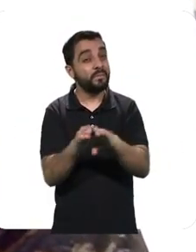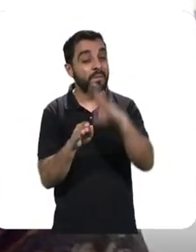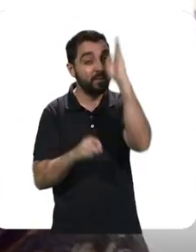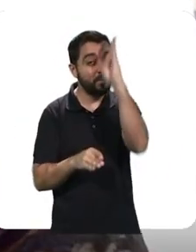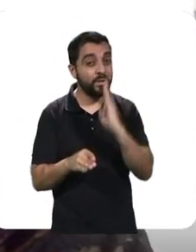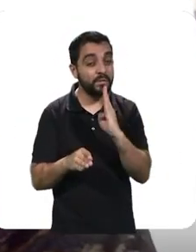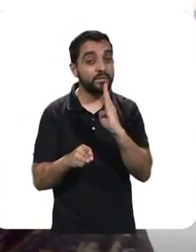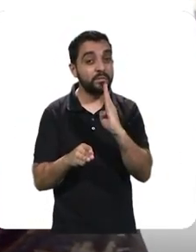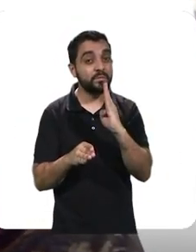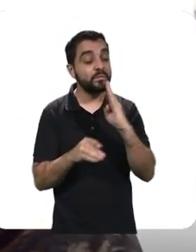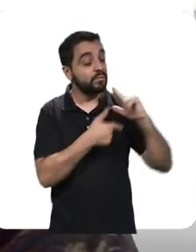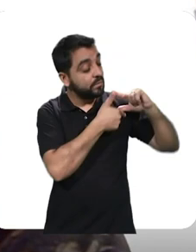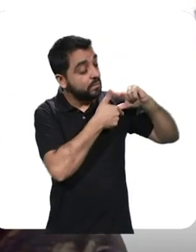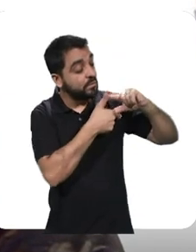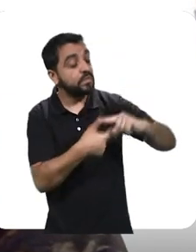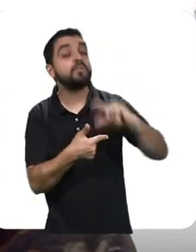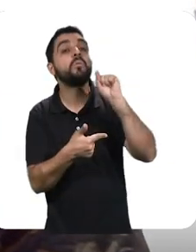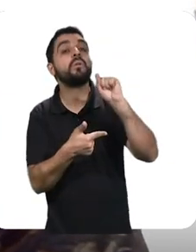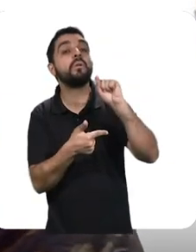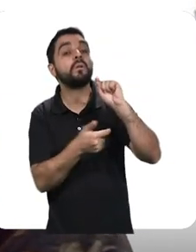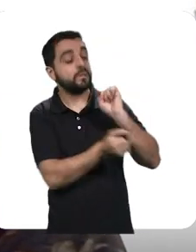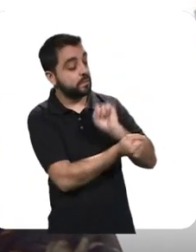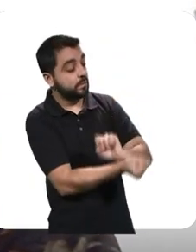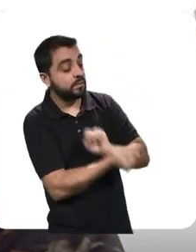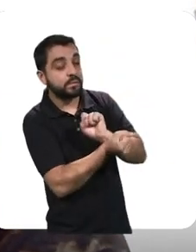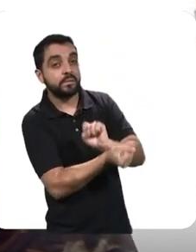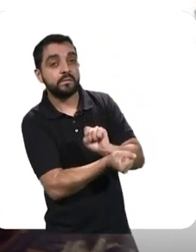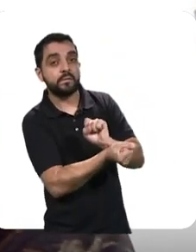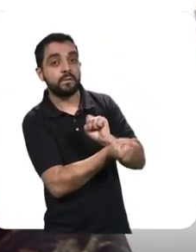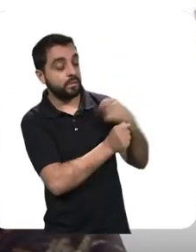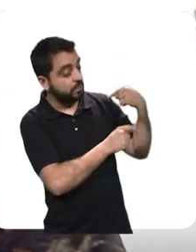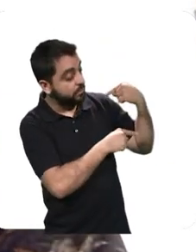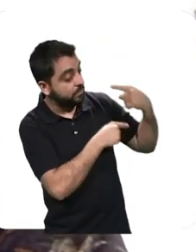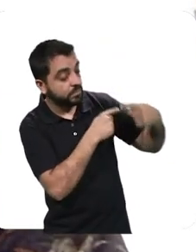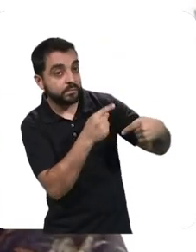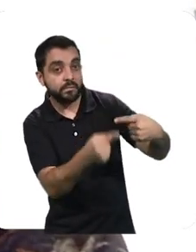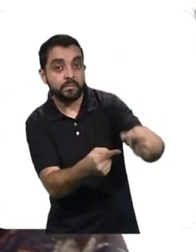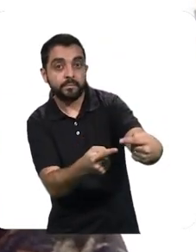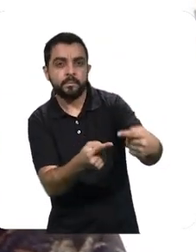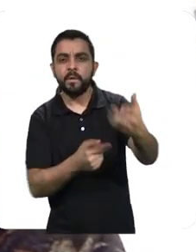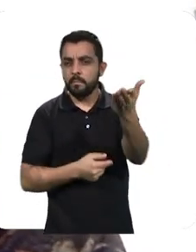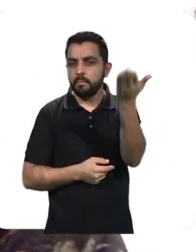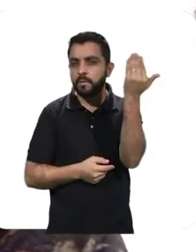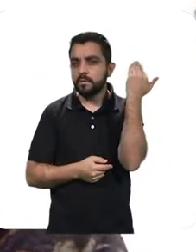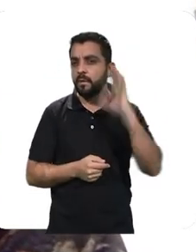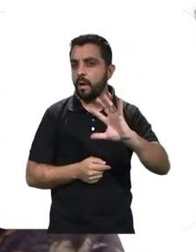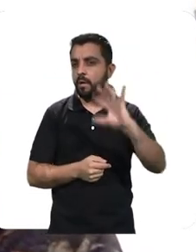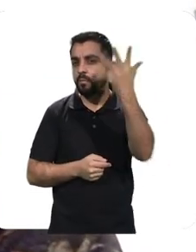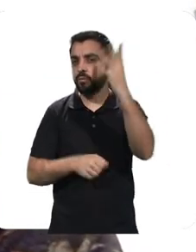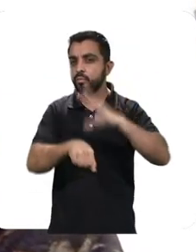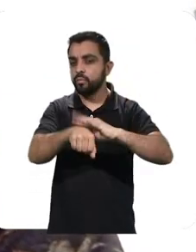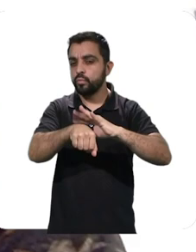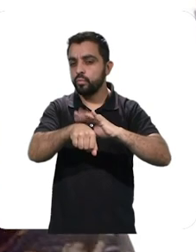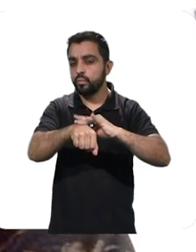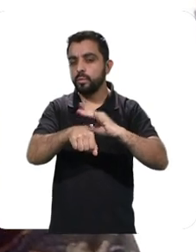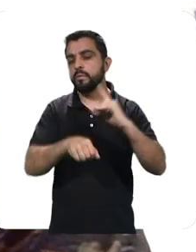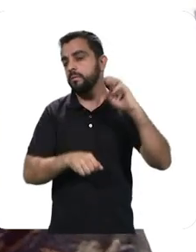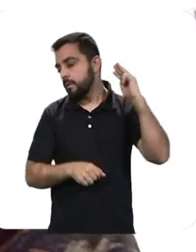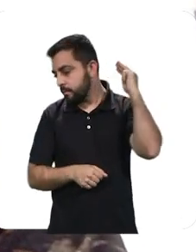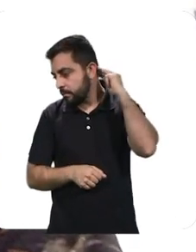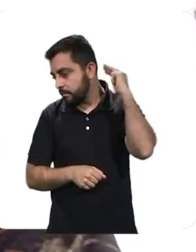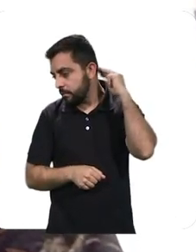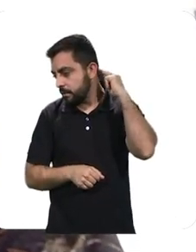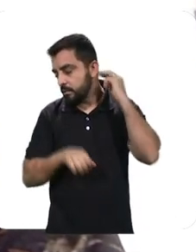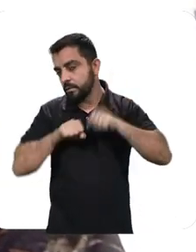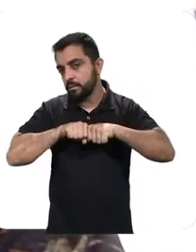gente tem uma tradição de um país escravocrata. Então, eu queria lembrar a epidemia de meningite, que foi lá nos